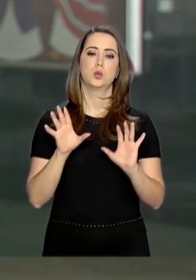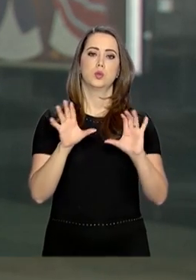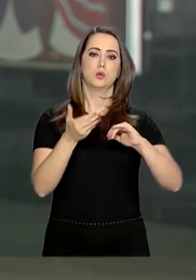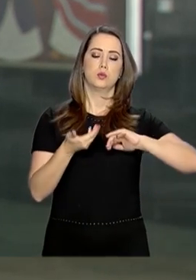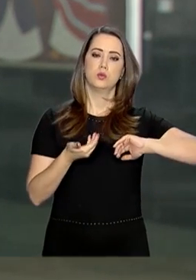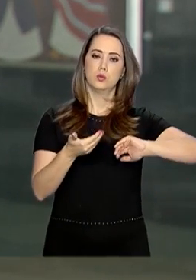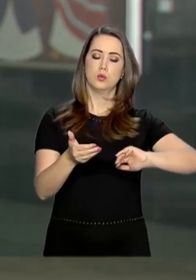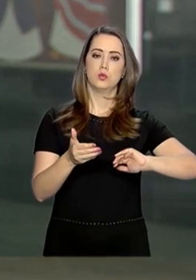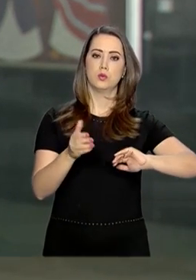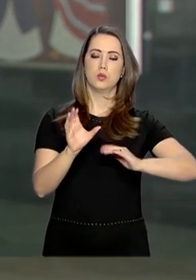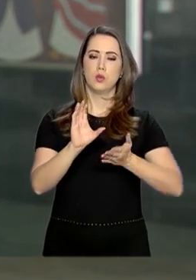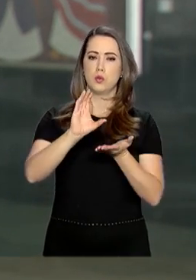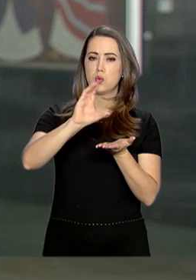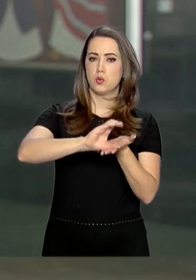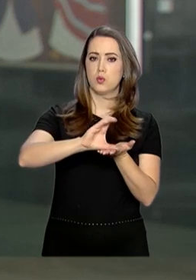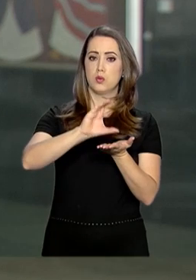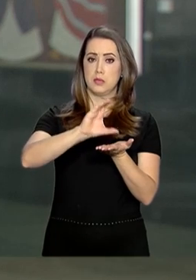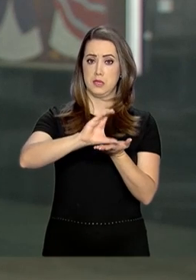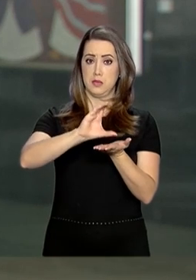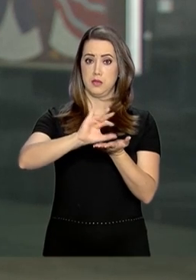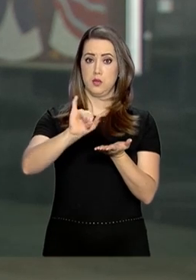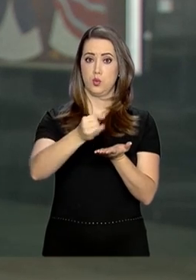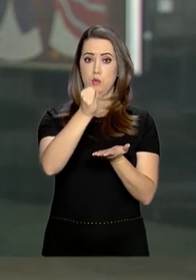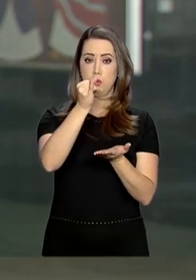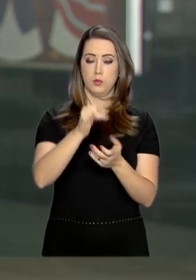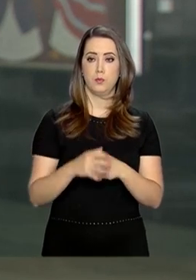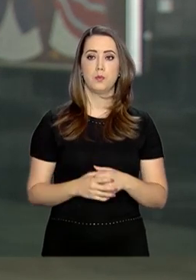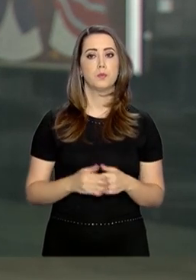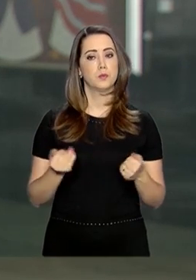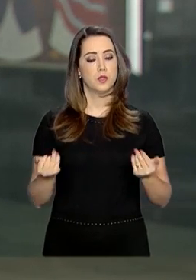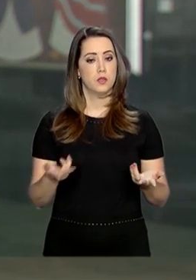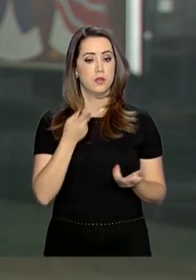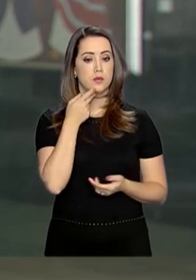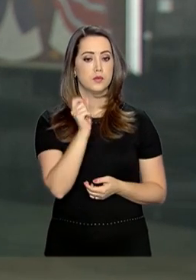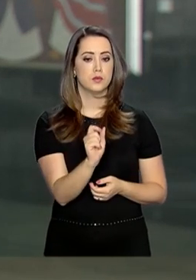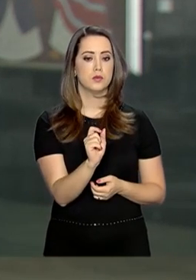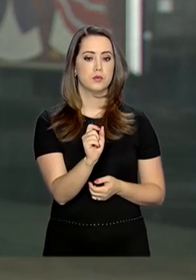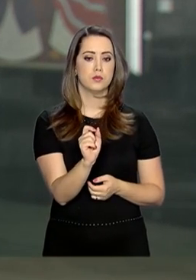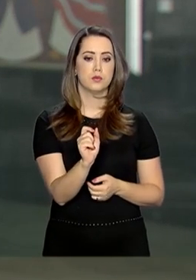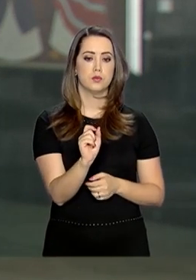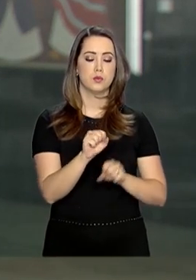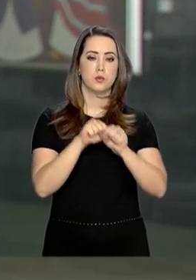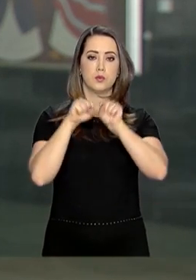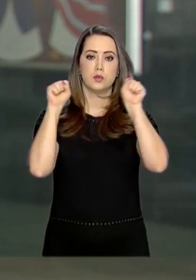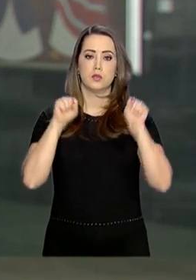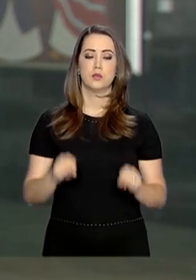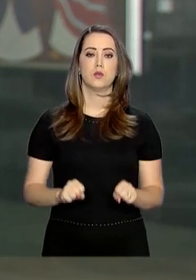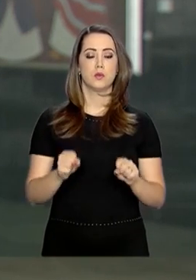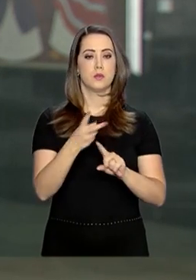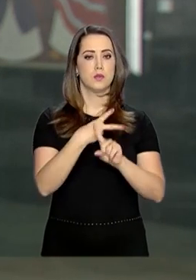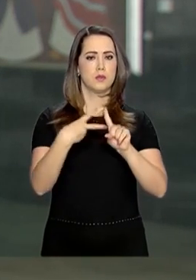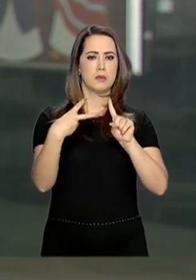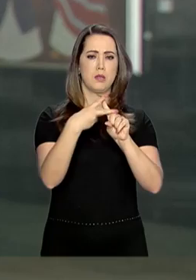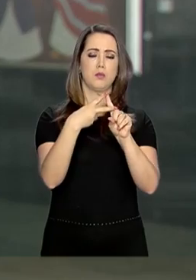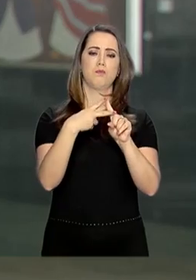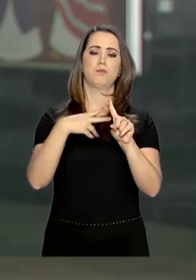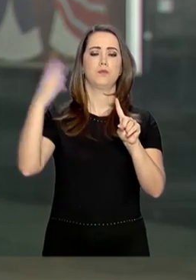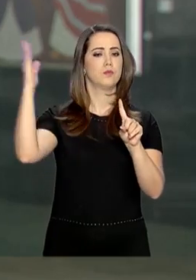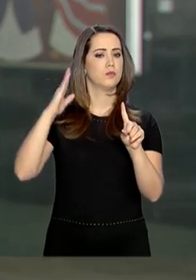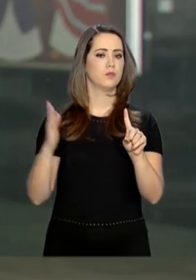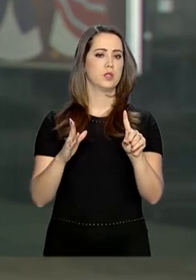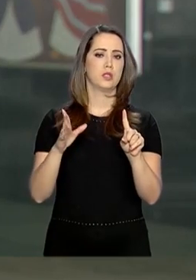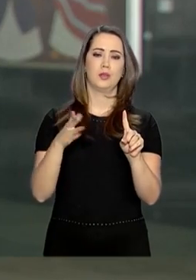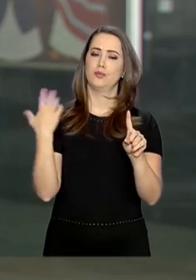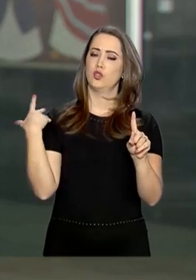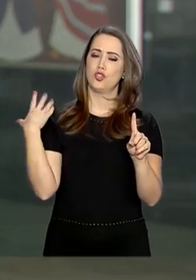Comissão de Constituição e Justiça da Câmara dos Deputados. Segundo Paulo Guedes, o sistema previdenciário do país